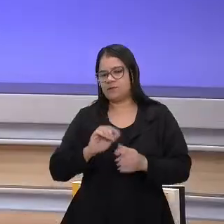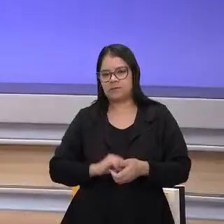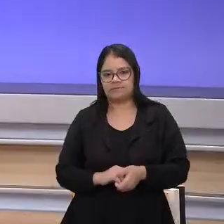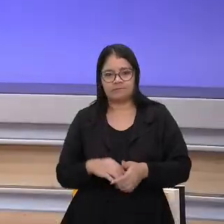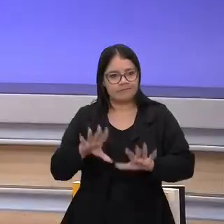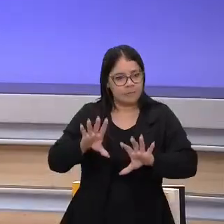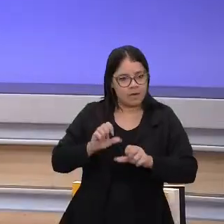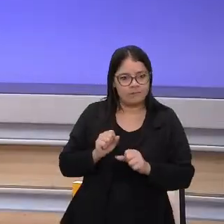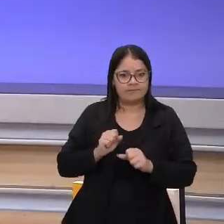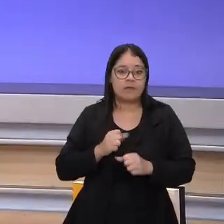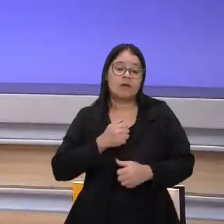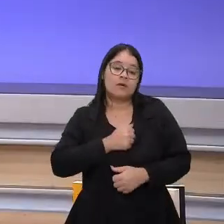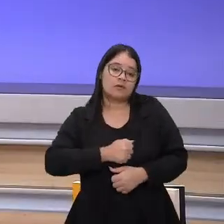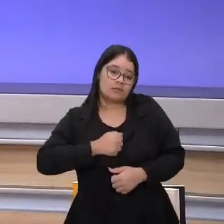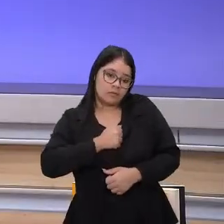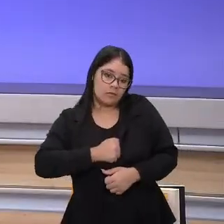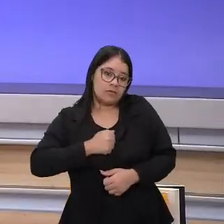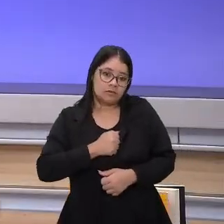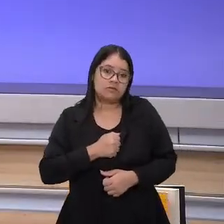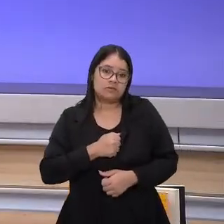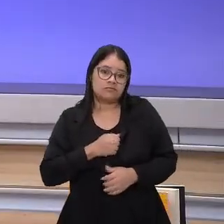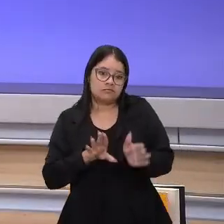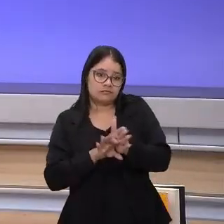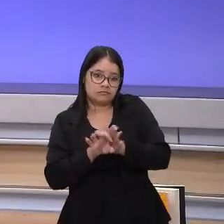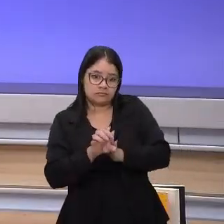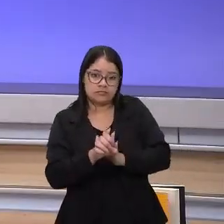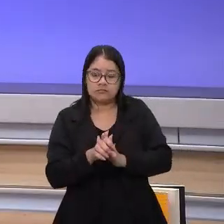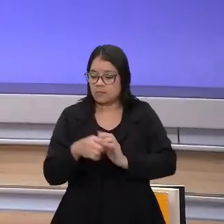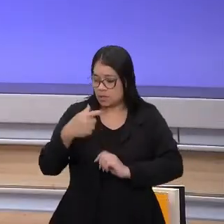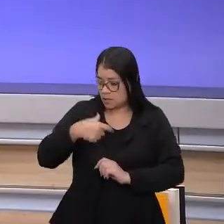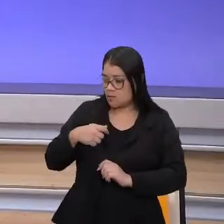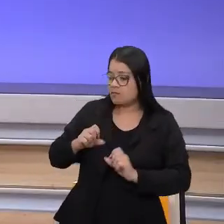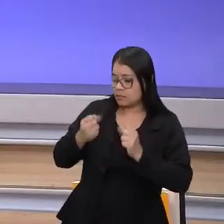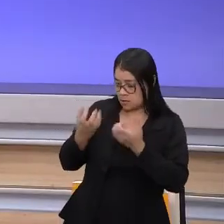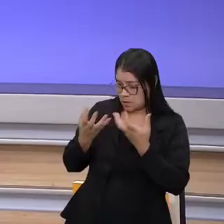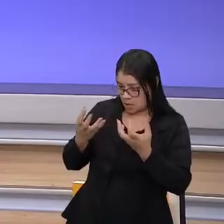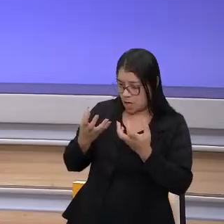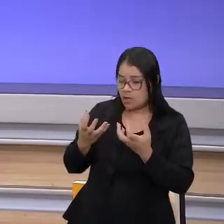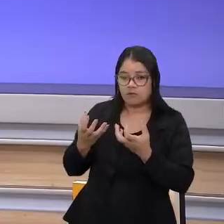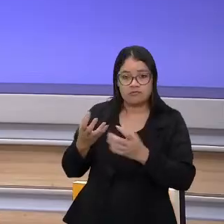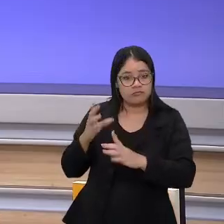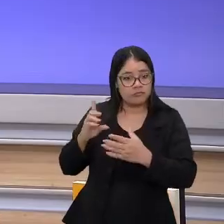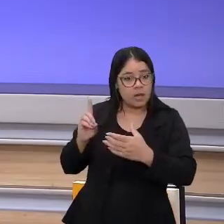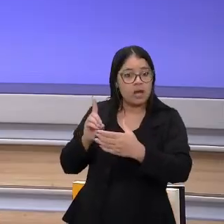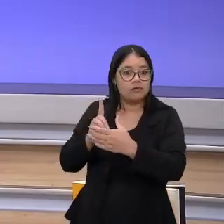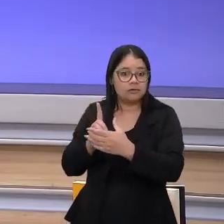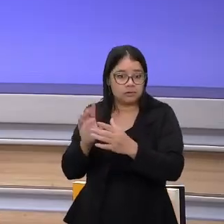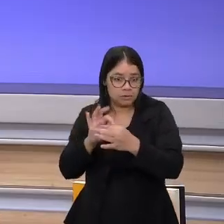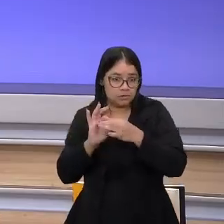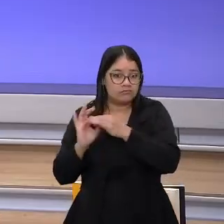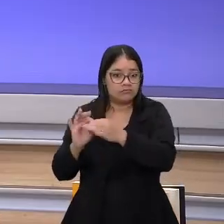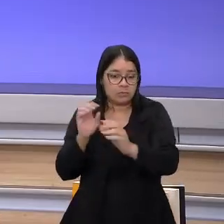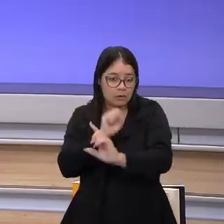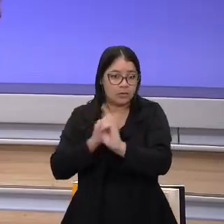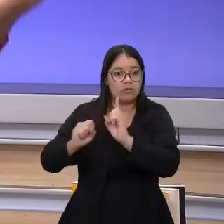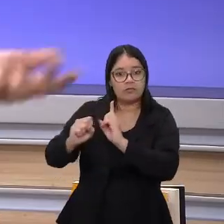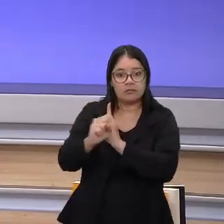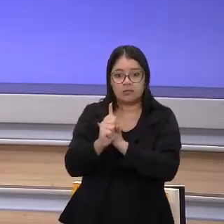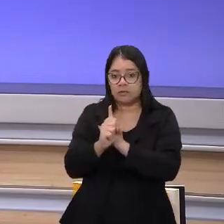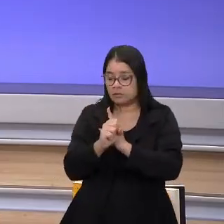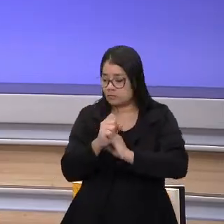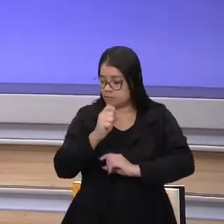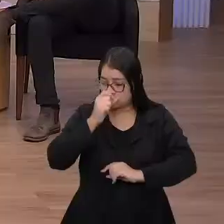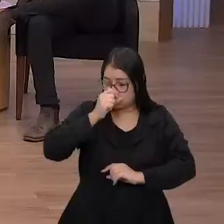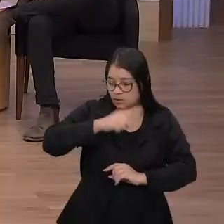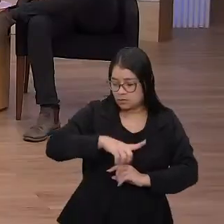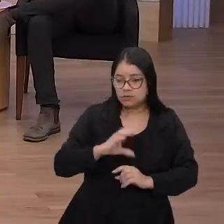eu gosto muito desse conceito, eu quero ser um associado Lixo Zero. Você pode entrar em contato conosco, nós iremos até a sua empresa,